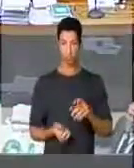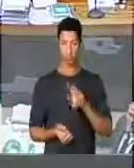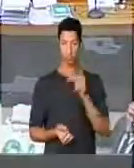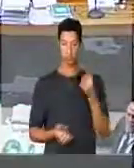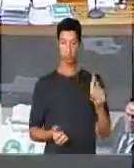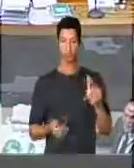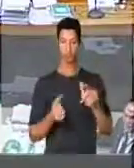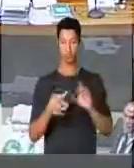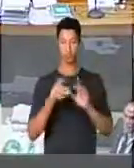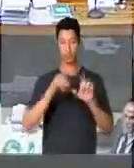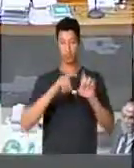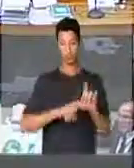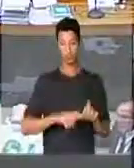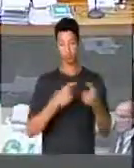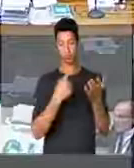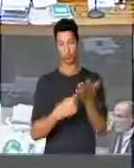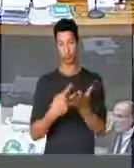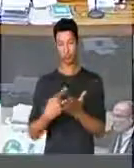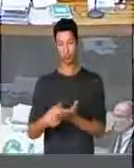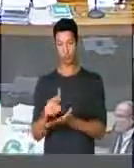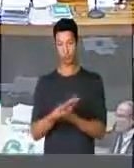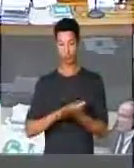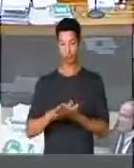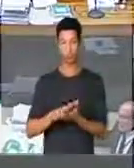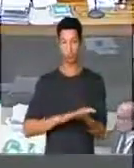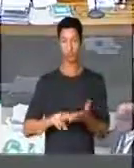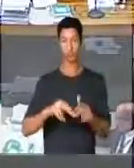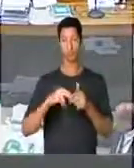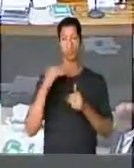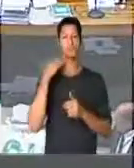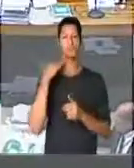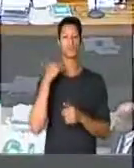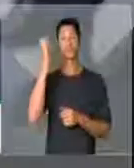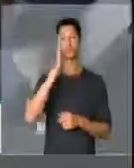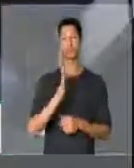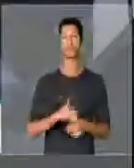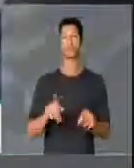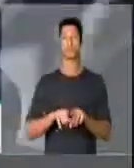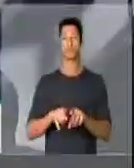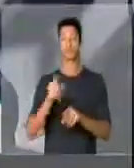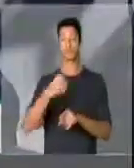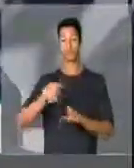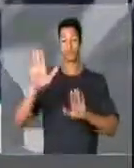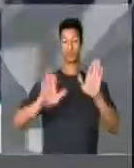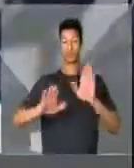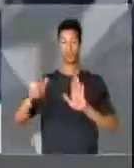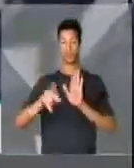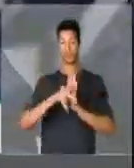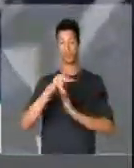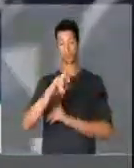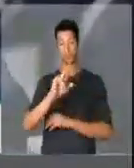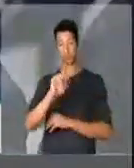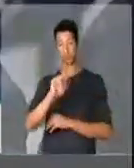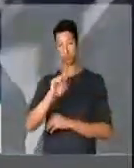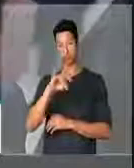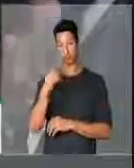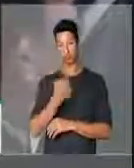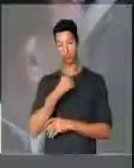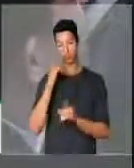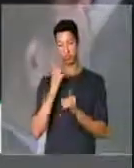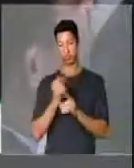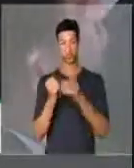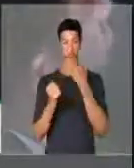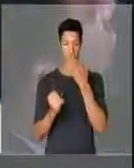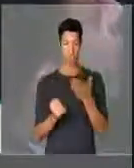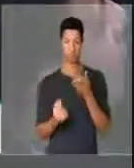que não tiveram suas dívidas renegociadas através do Banco do Brasil, que estão indo a leilão as suas propriedades, nós achamos